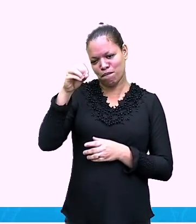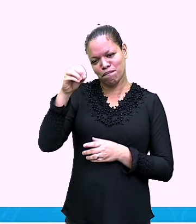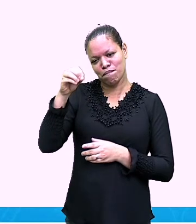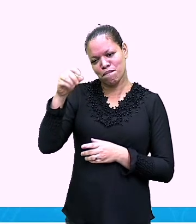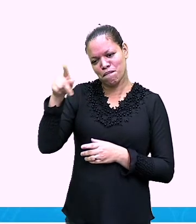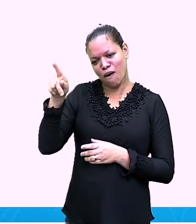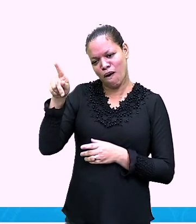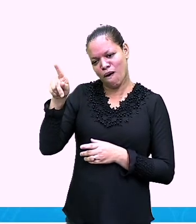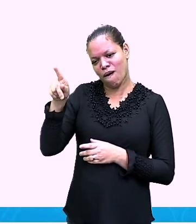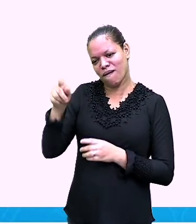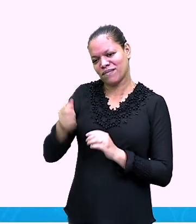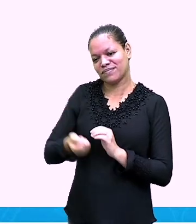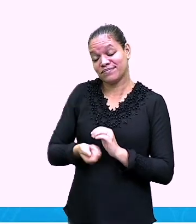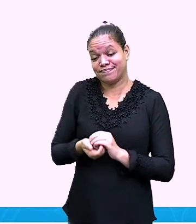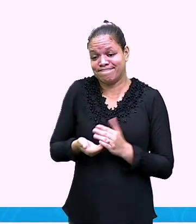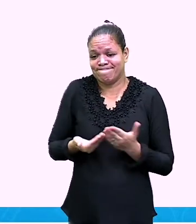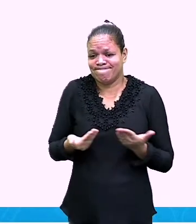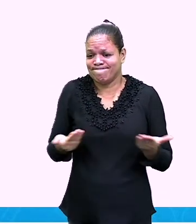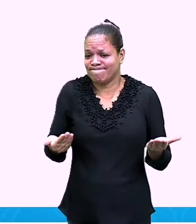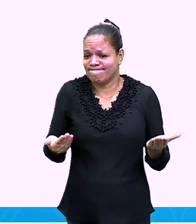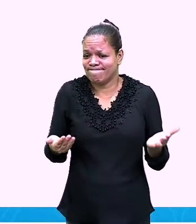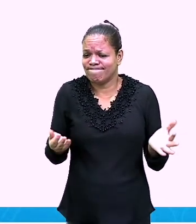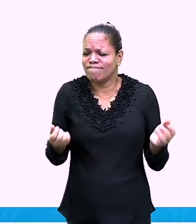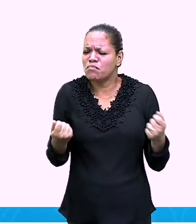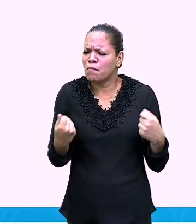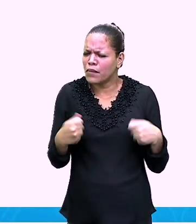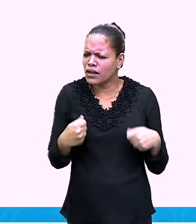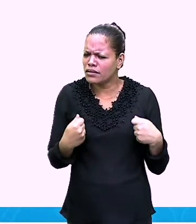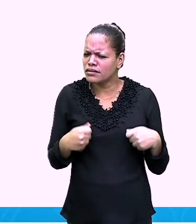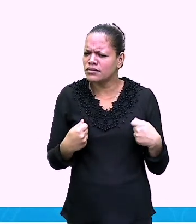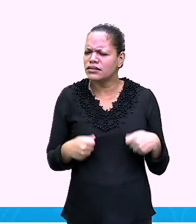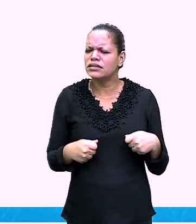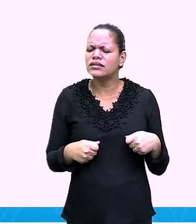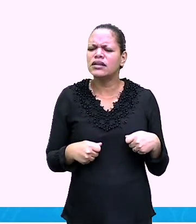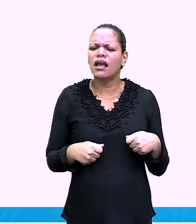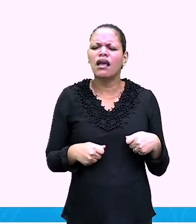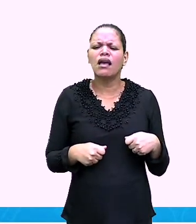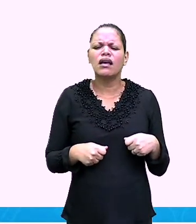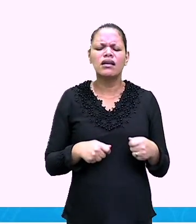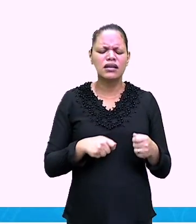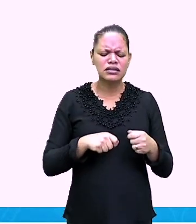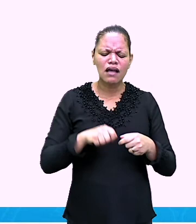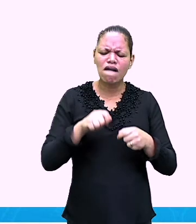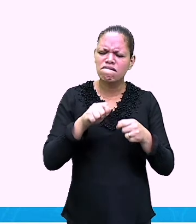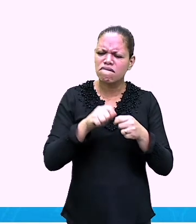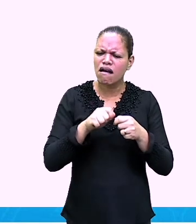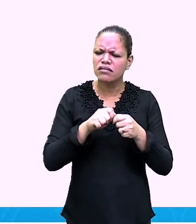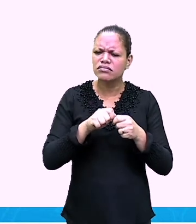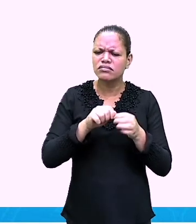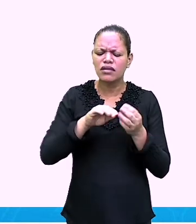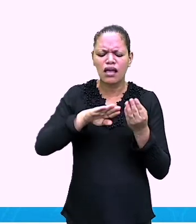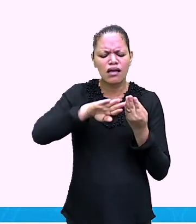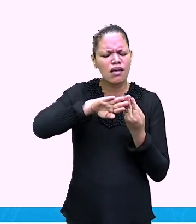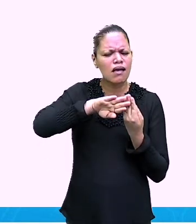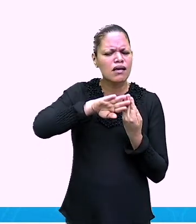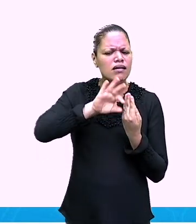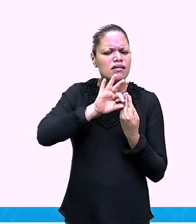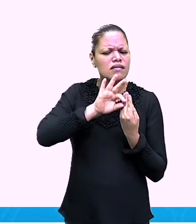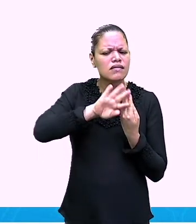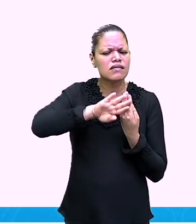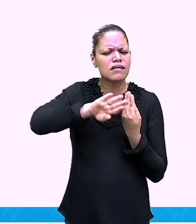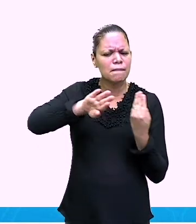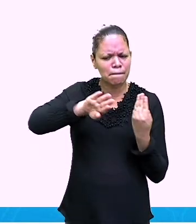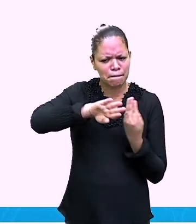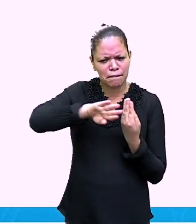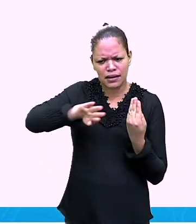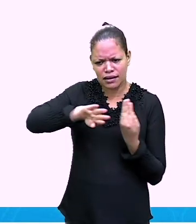fazer tudo muito juntinho, porque na hora da professora ler, ela não vai conseguir identificar qual palavrinha que é aquela. Você dá um espacinho,